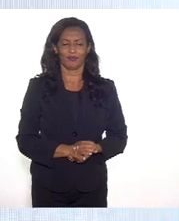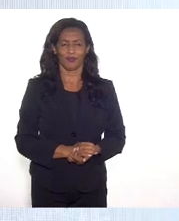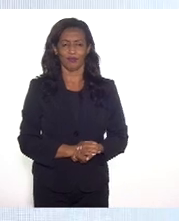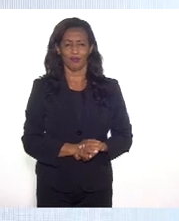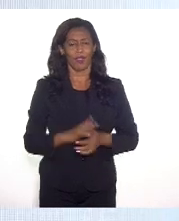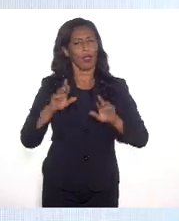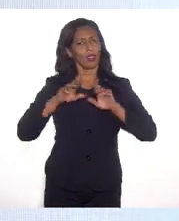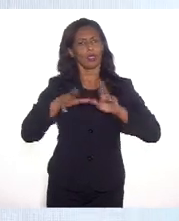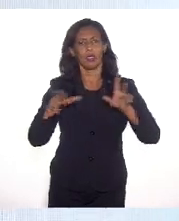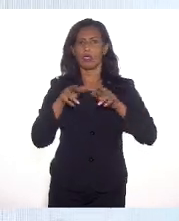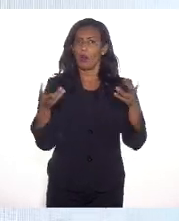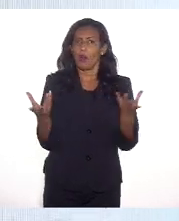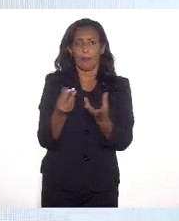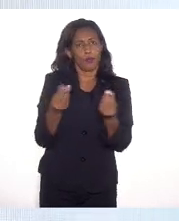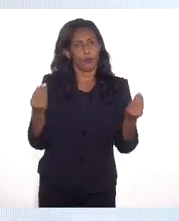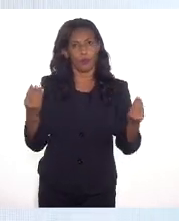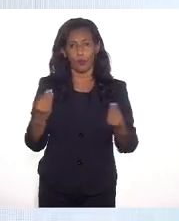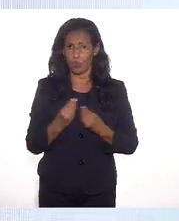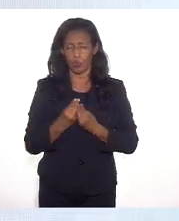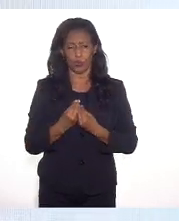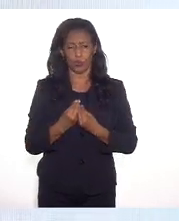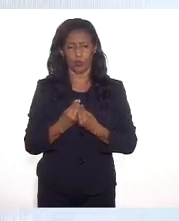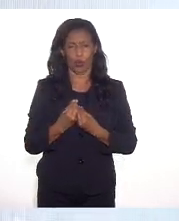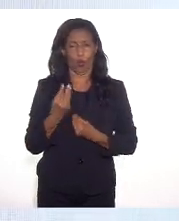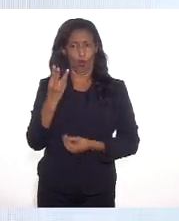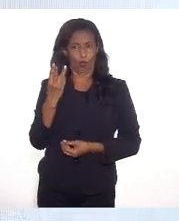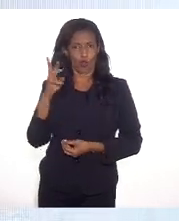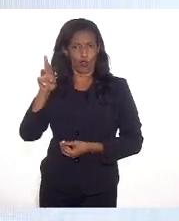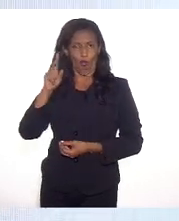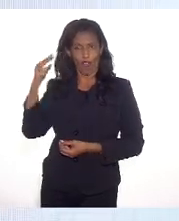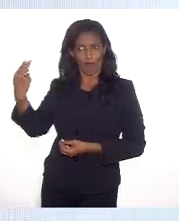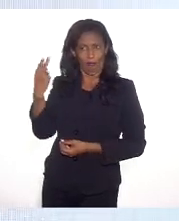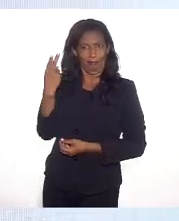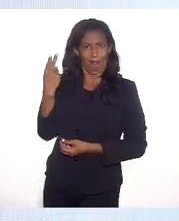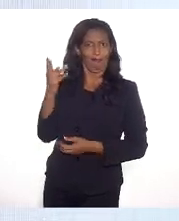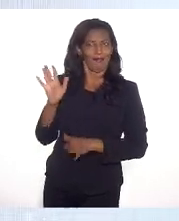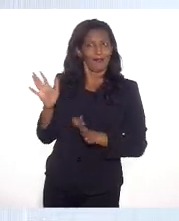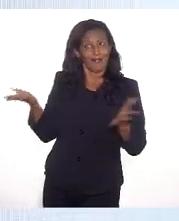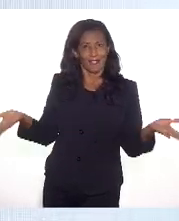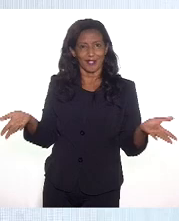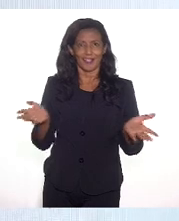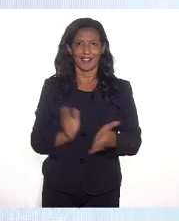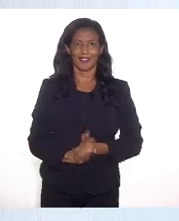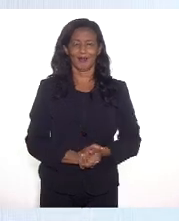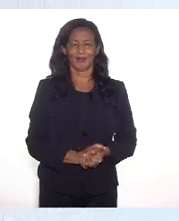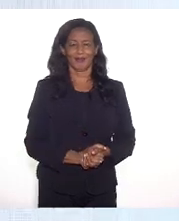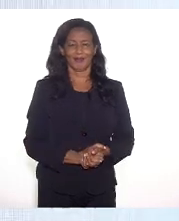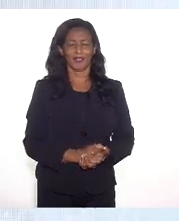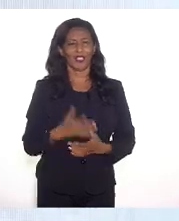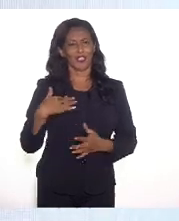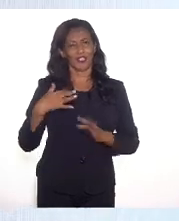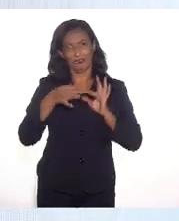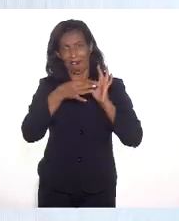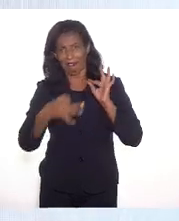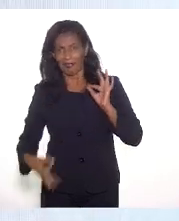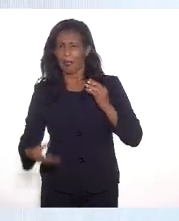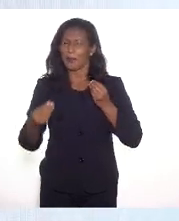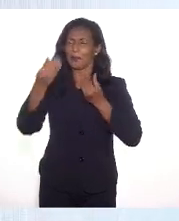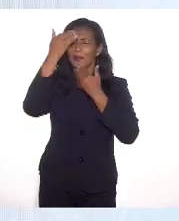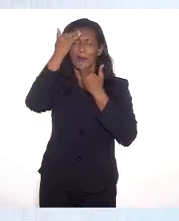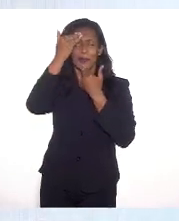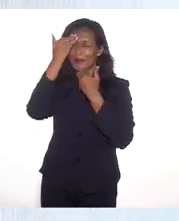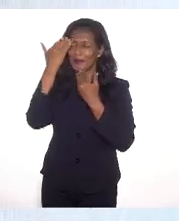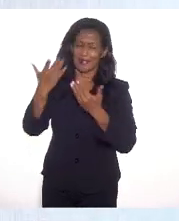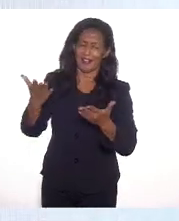Não é muito, não são muitos. Estão Reis olhando para nós. Então é isso. Já me alonguei muito, muito agradecido, muito